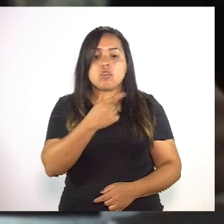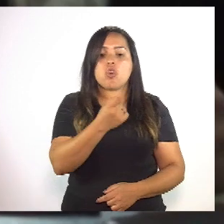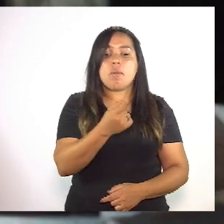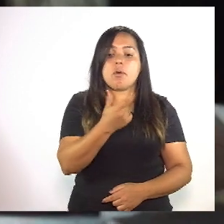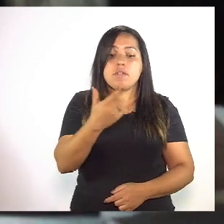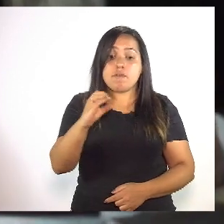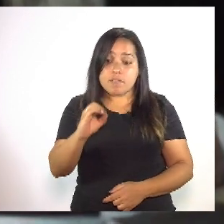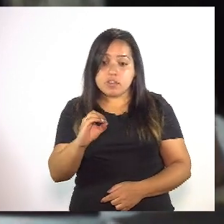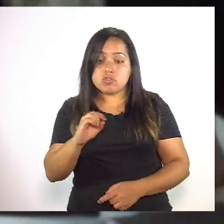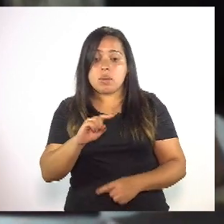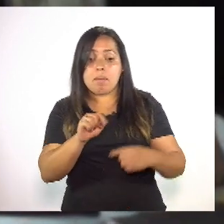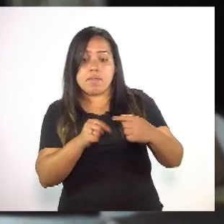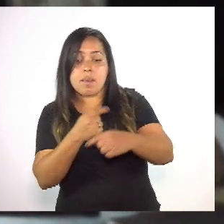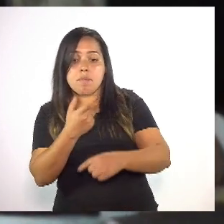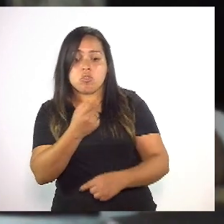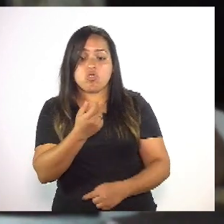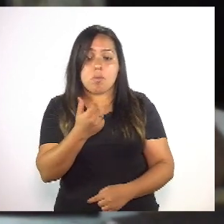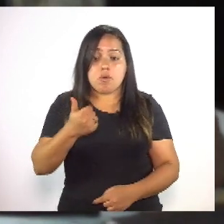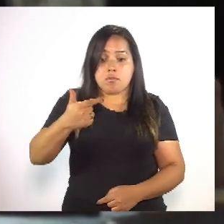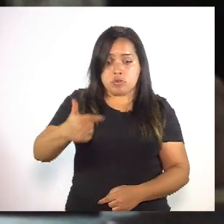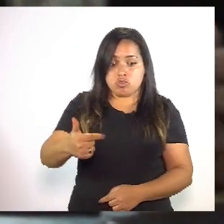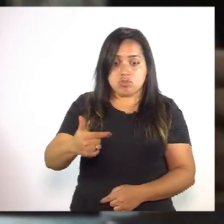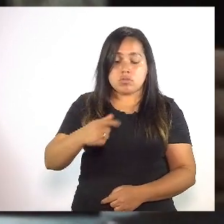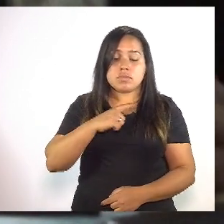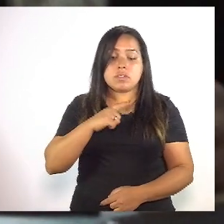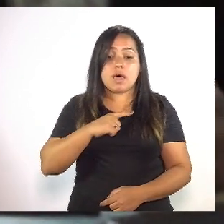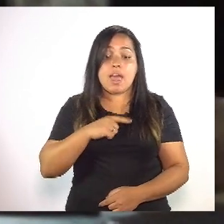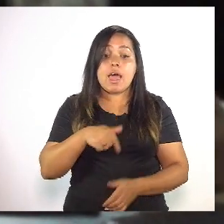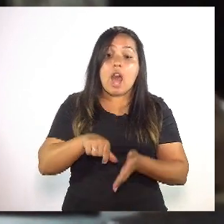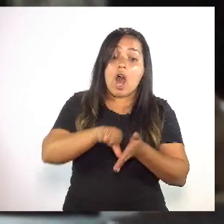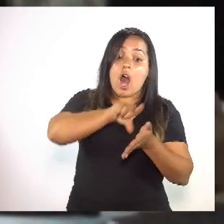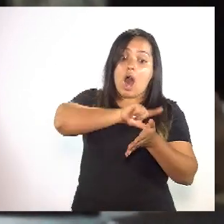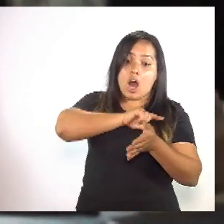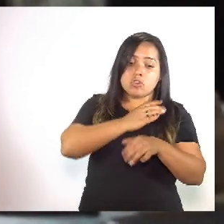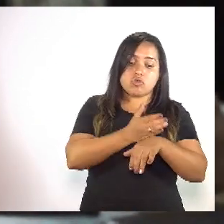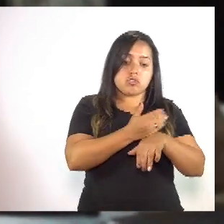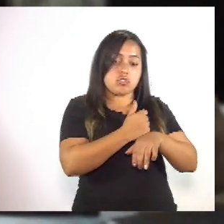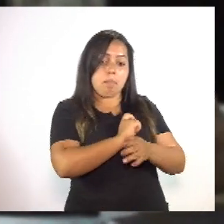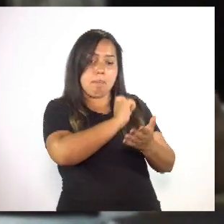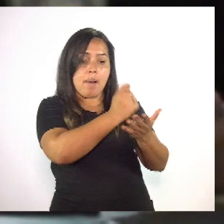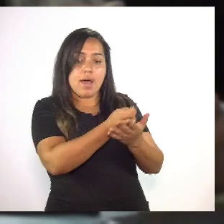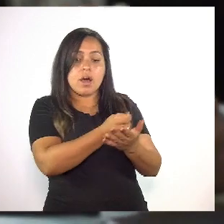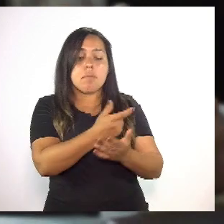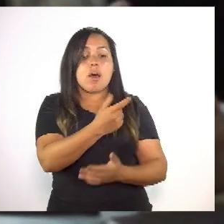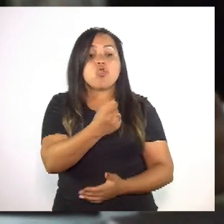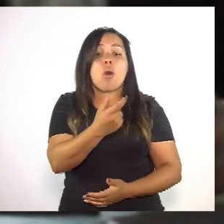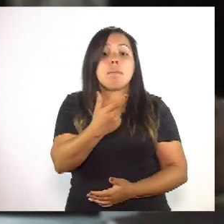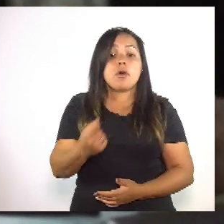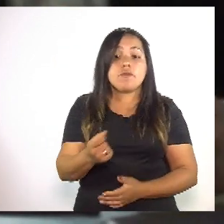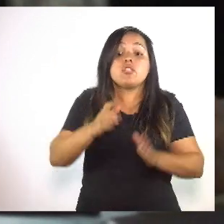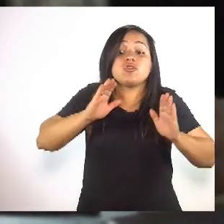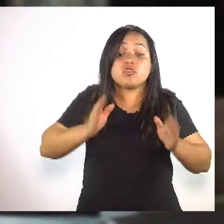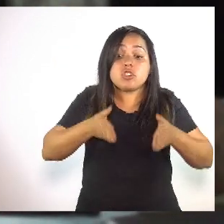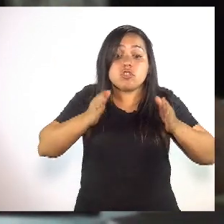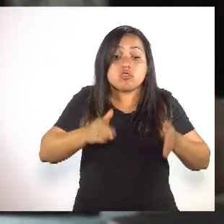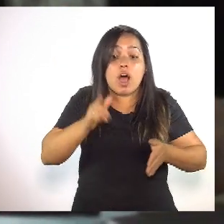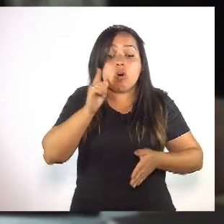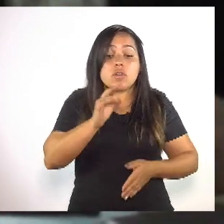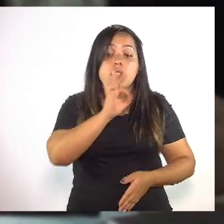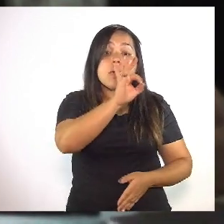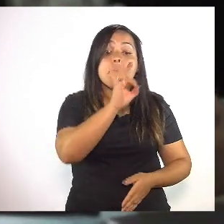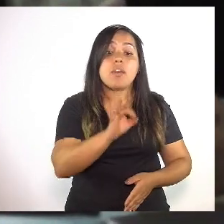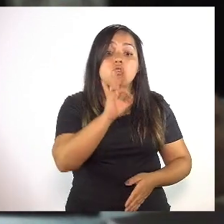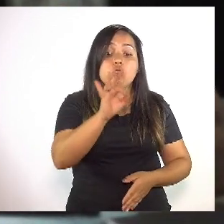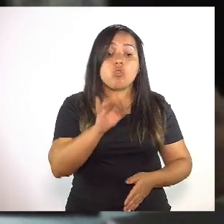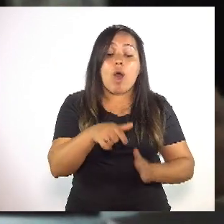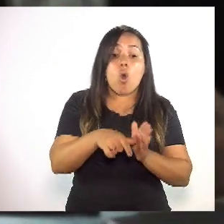percentuais. Vários deles nós adiantamos para o ano de 2020, para já em 2020 começar a cumprir os percentuais